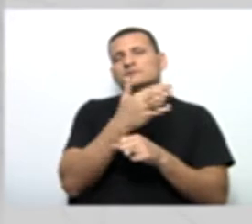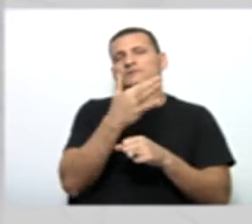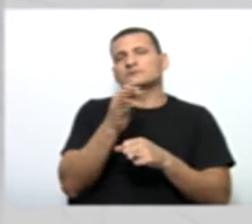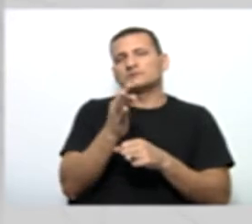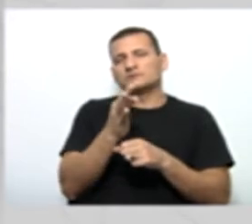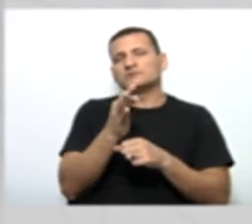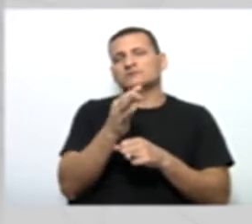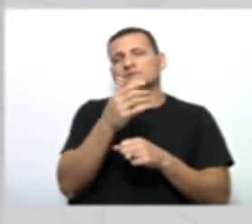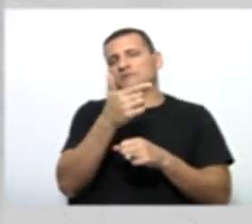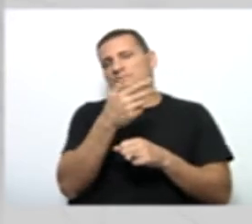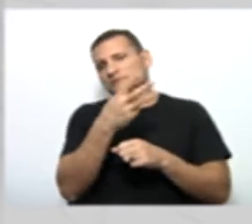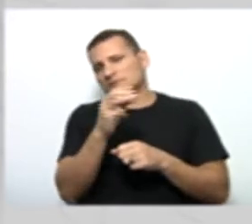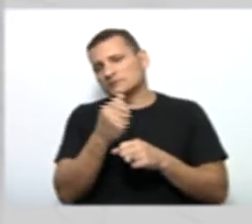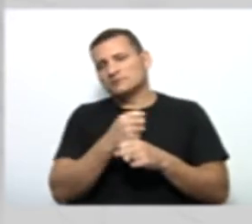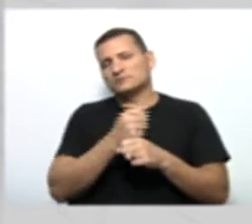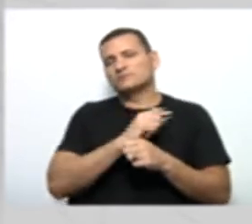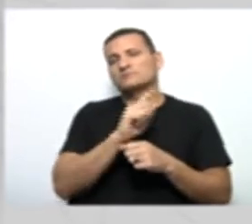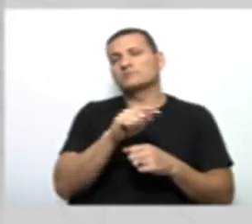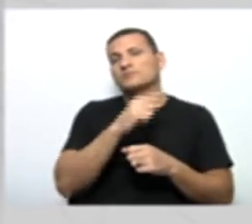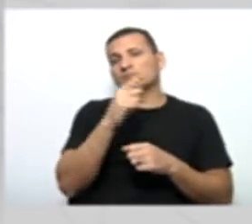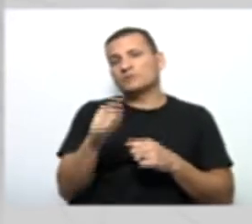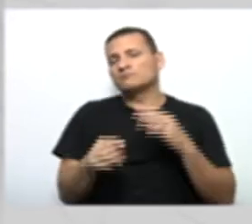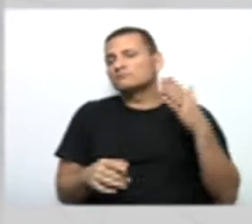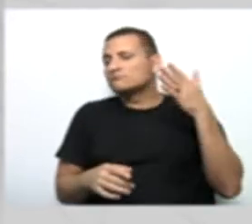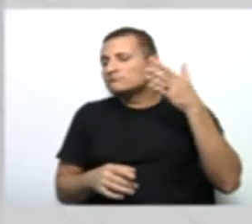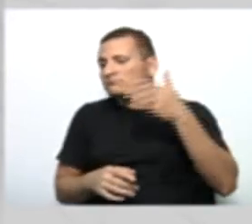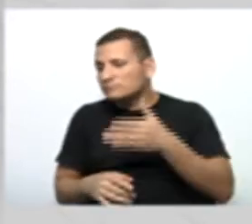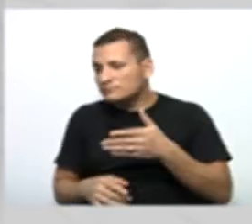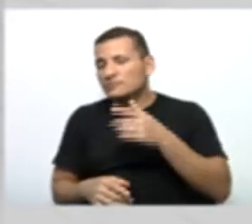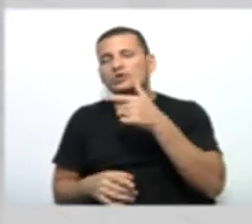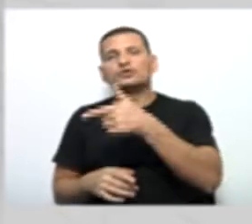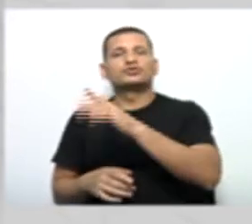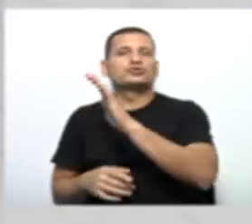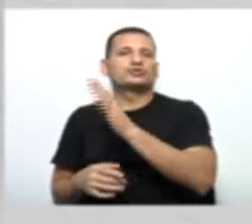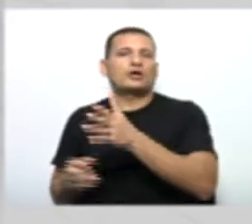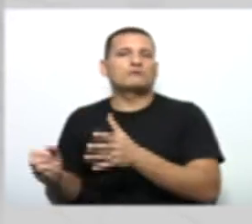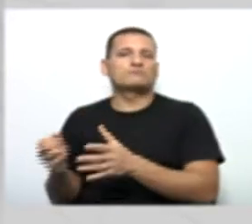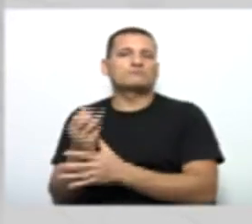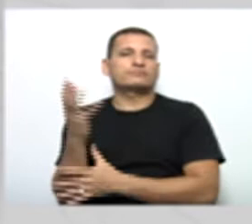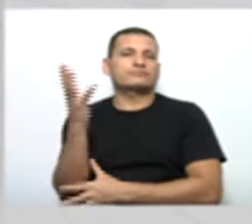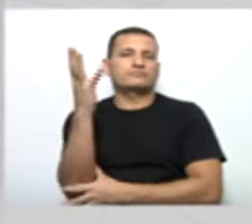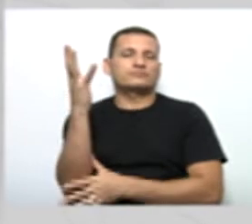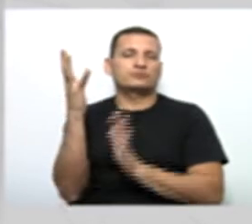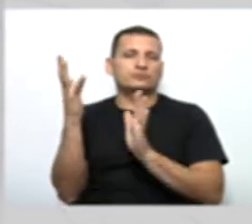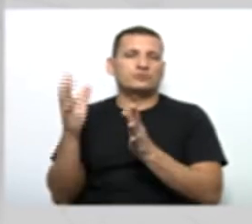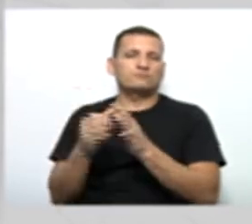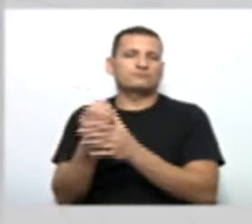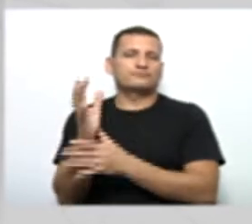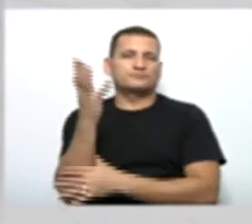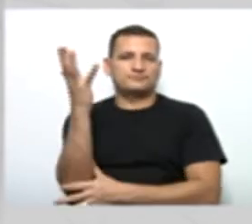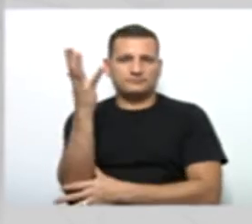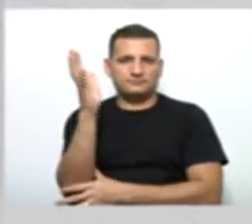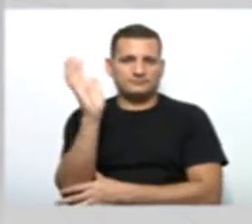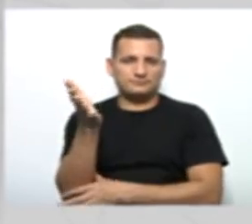lá, nós podemos tirar outra árvore, sem que cause uma degradação ambiental muito grande naquela floresta.